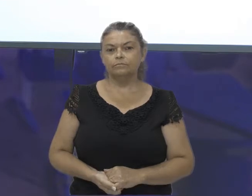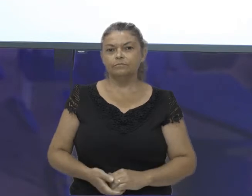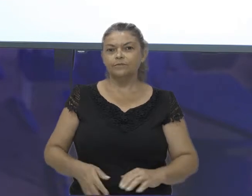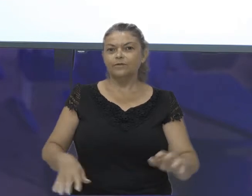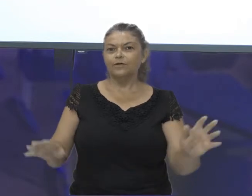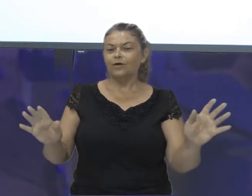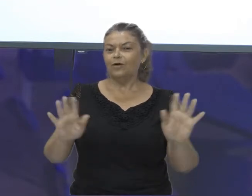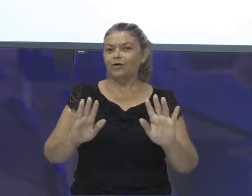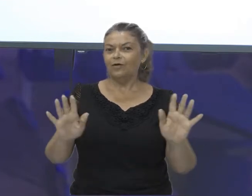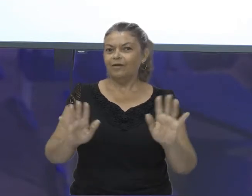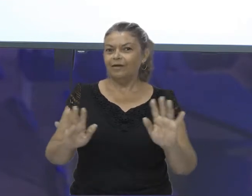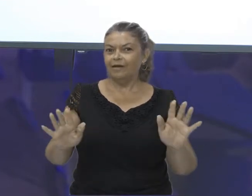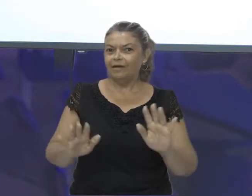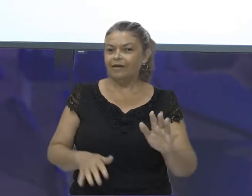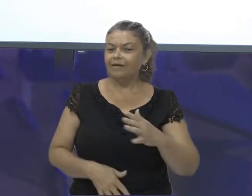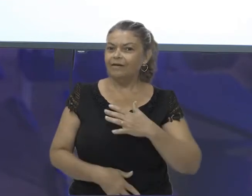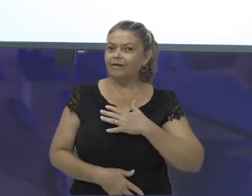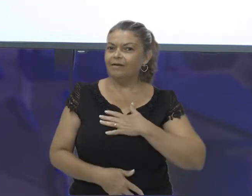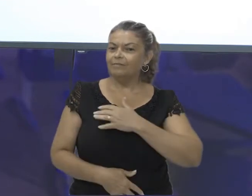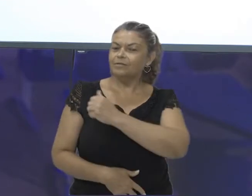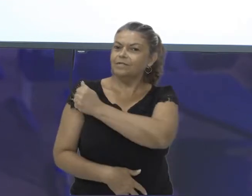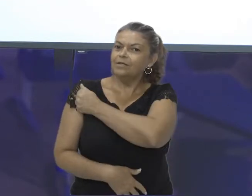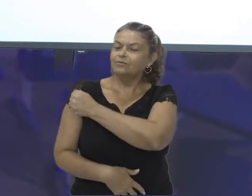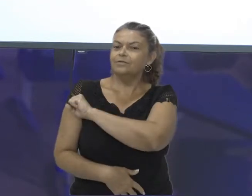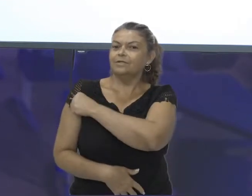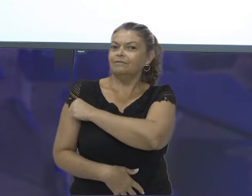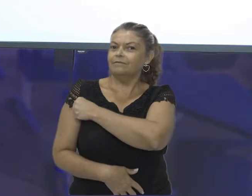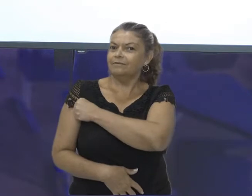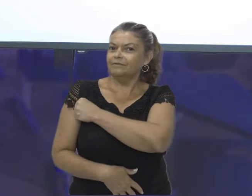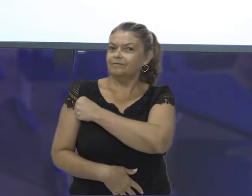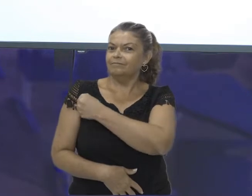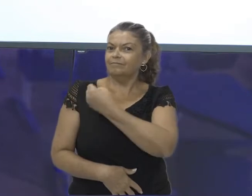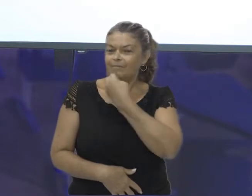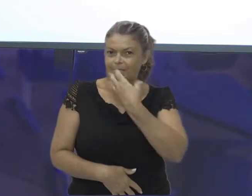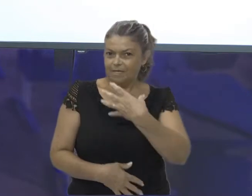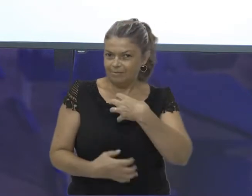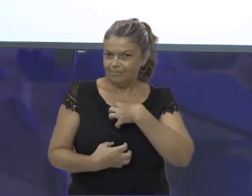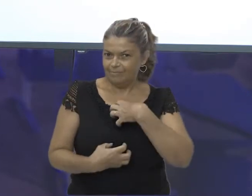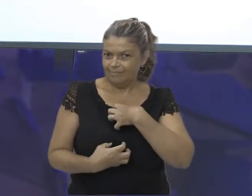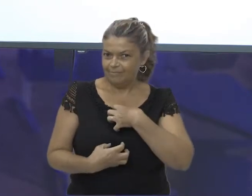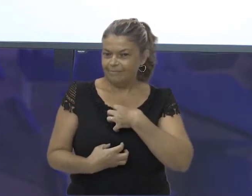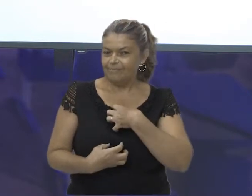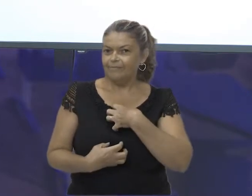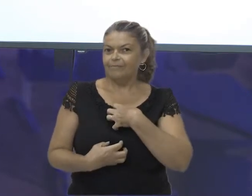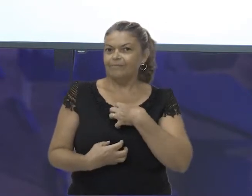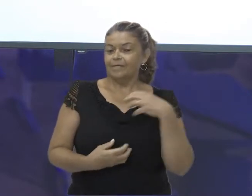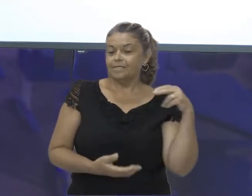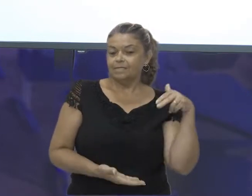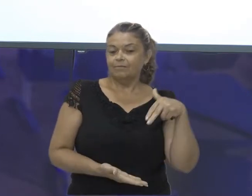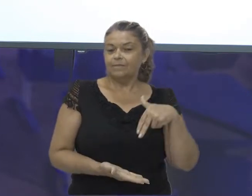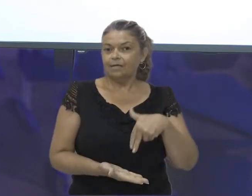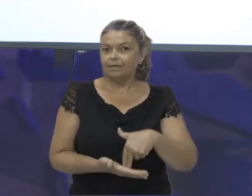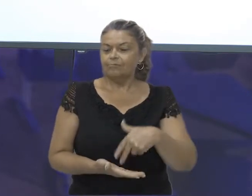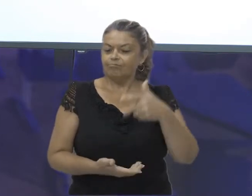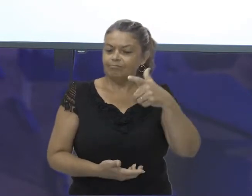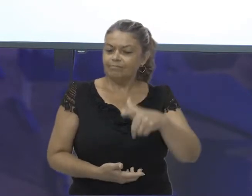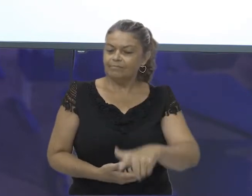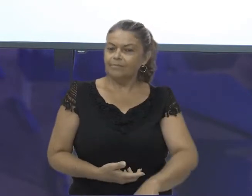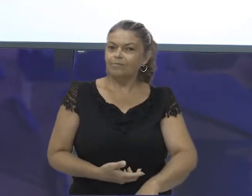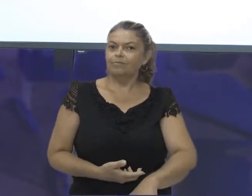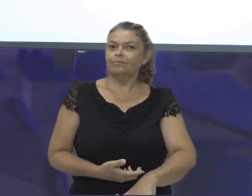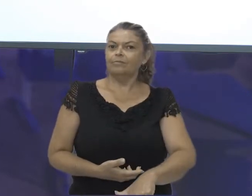Olá, meus alunos dos 8º anos! Como vocês estão? Estamos aqui, mais uma